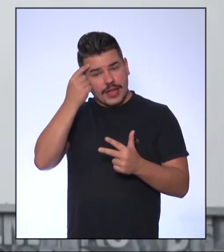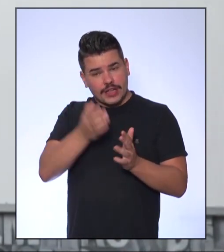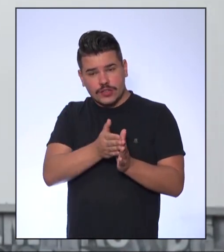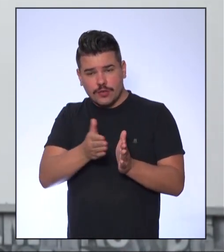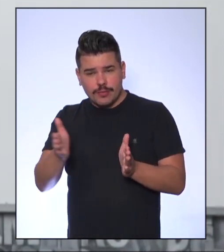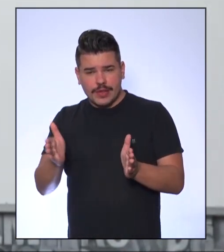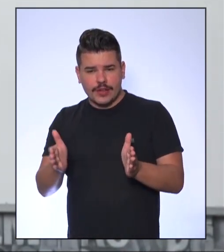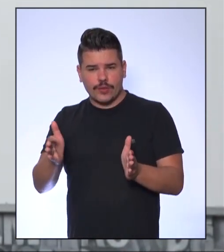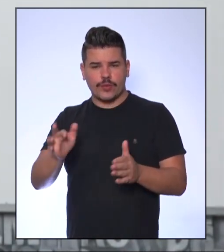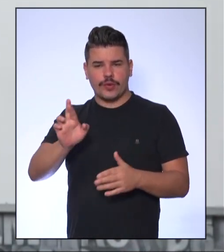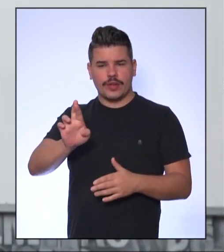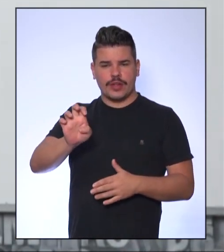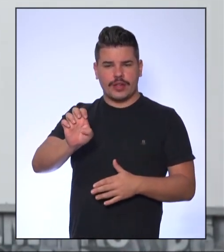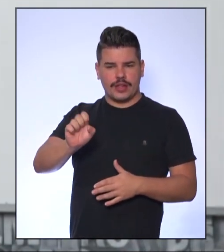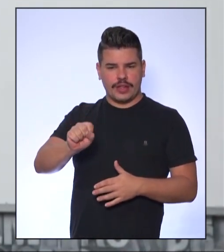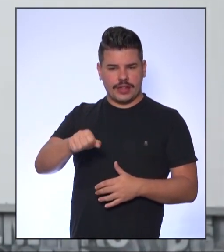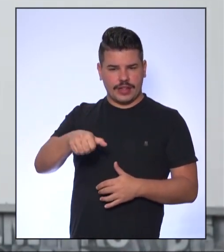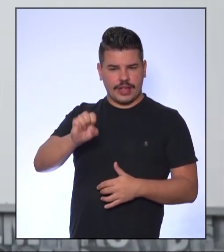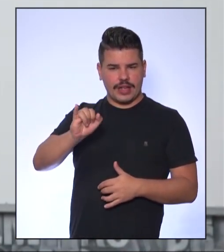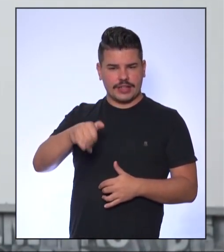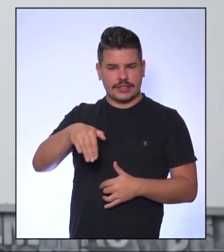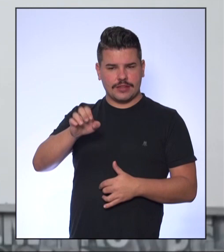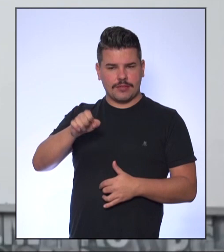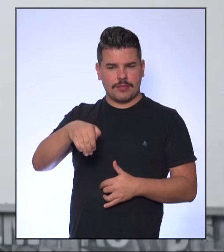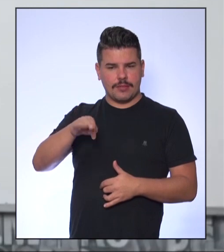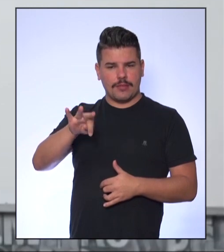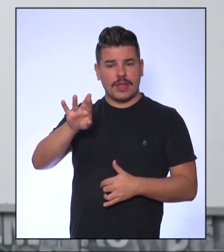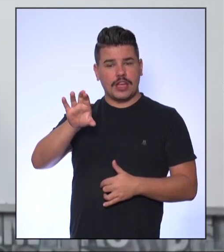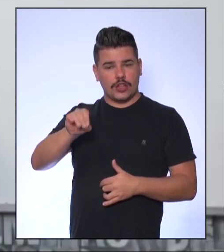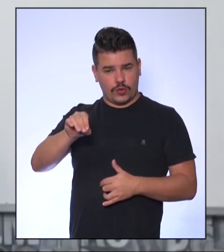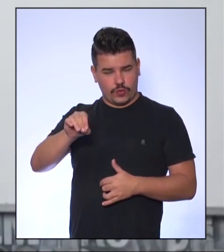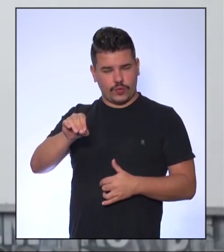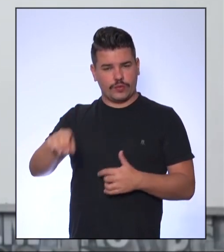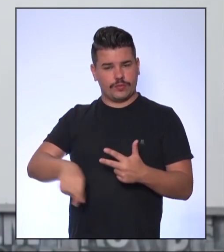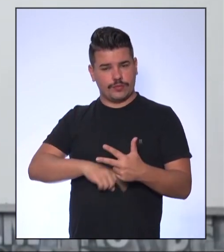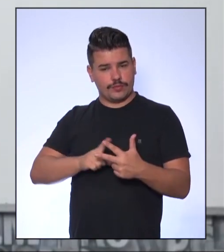tem como eu desassociar do quê?